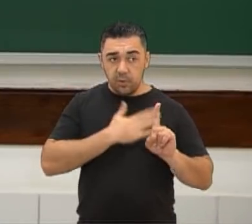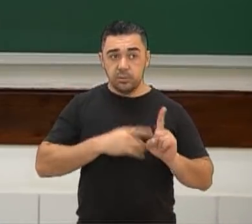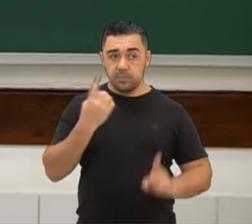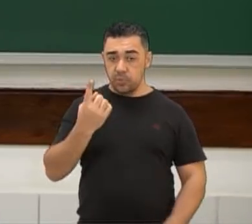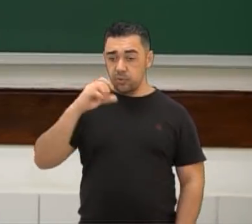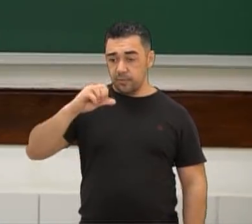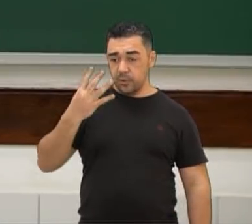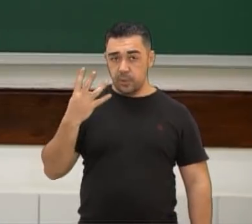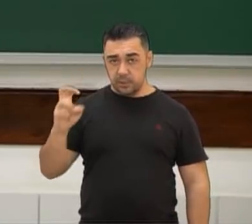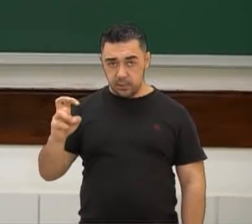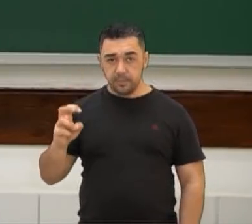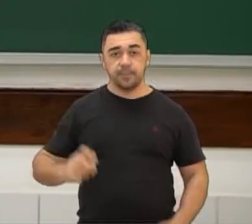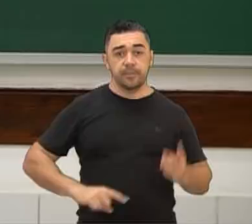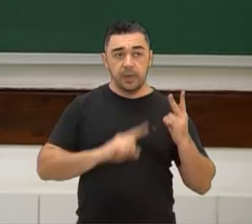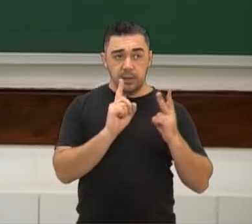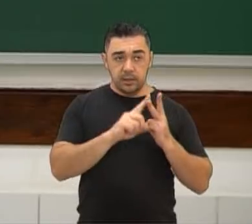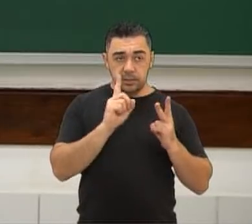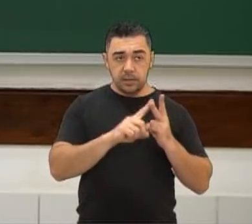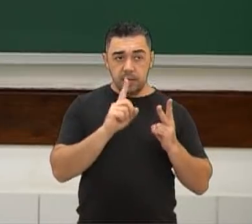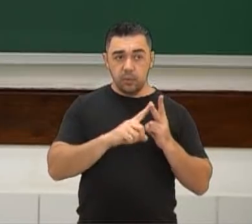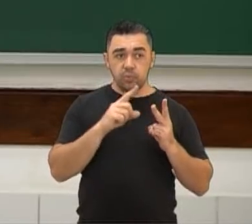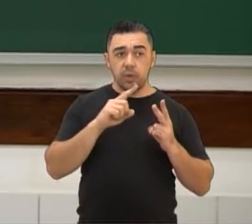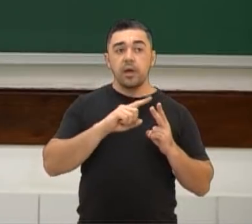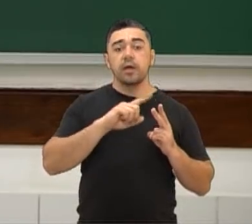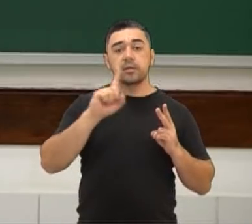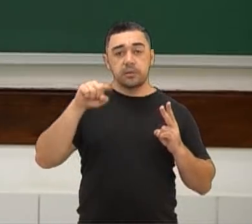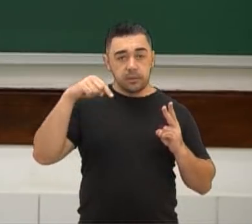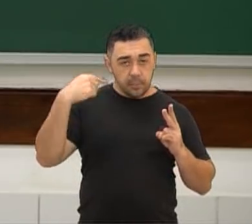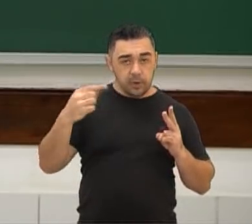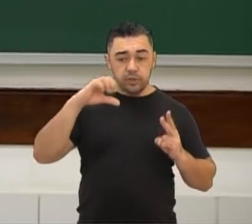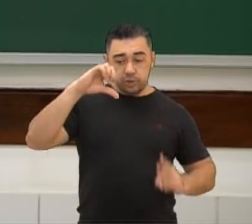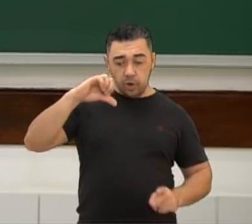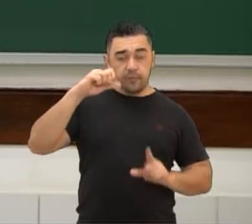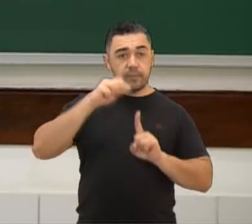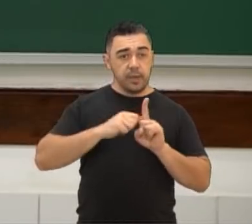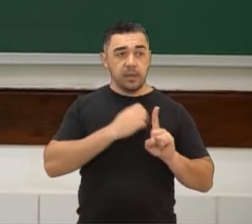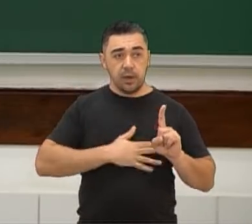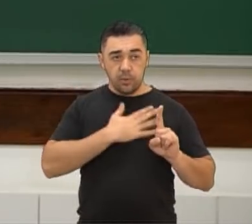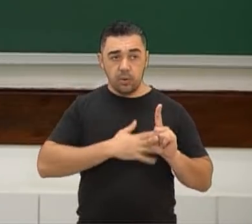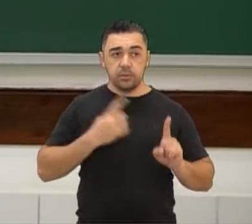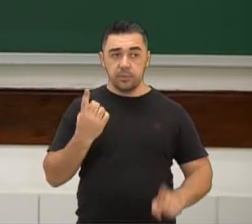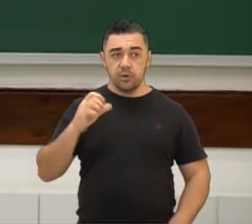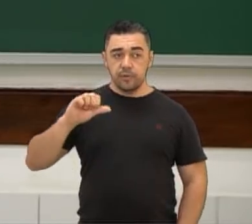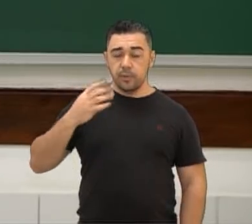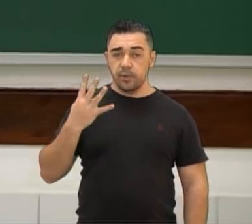segunda, sobre Nagasaki, 3 dias depois, 9 de agosto de